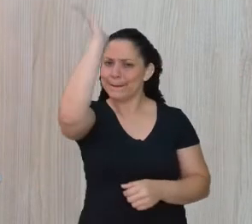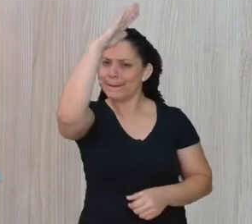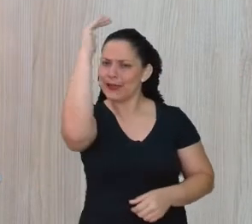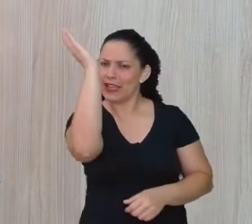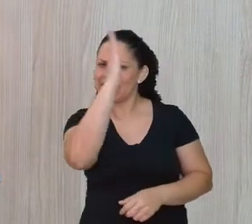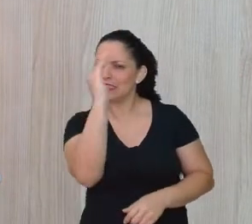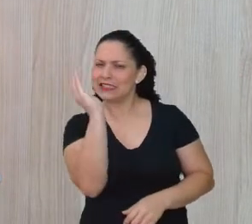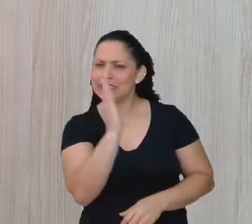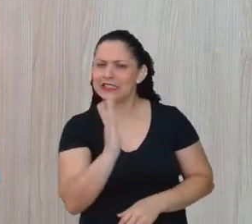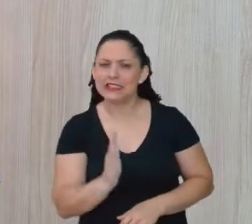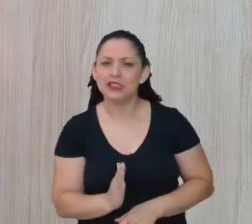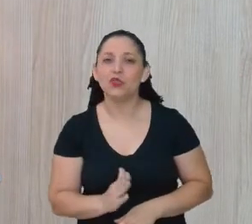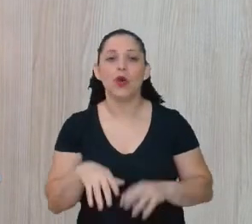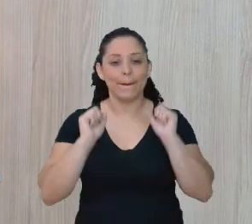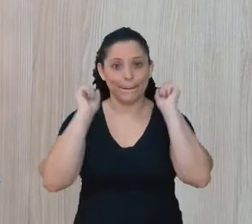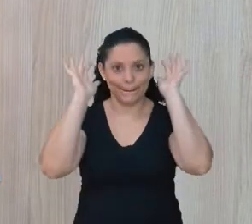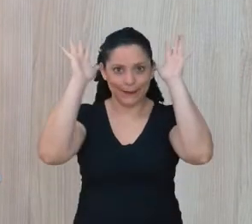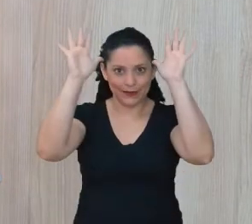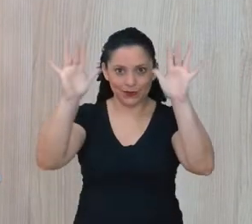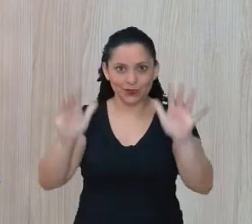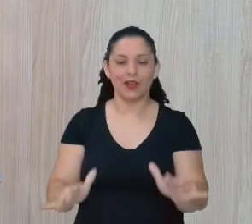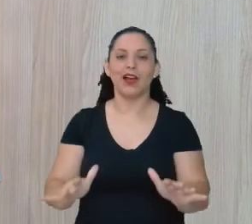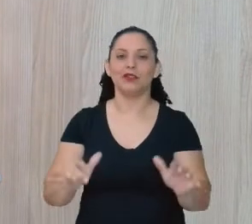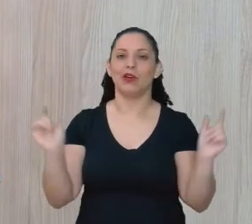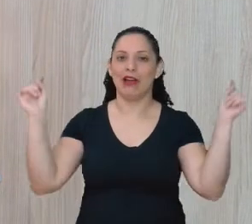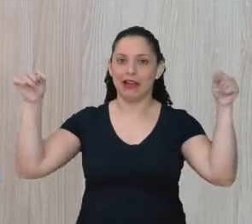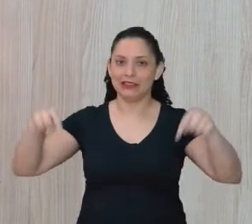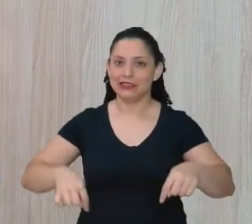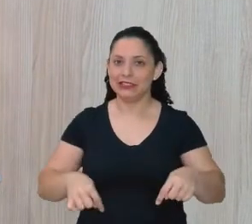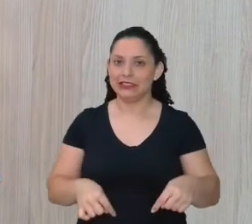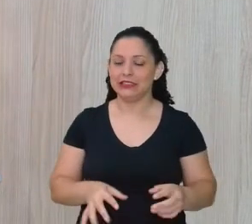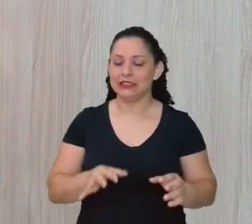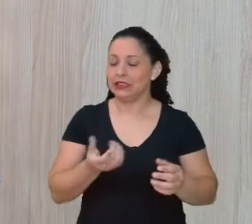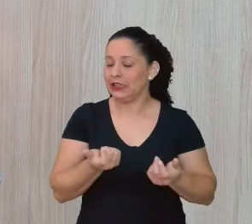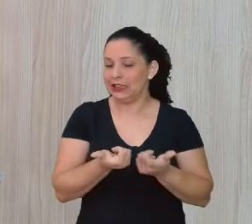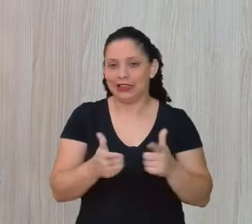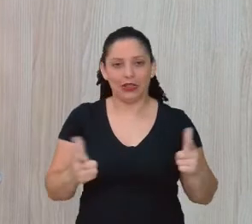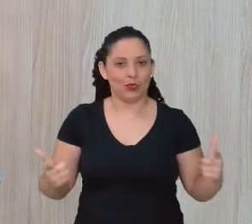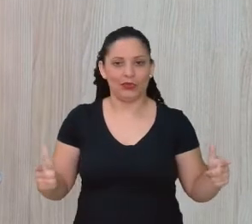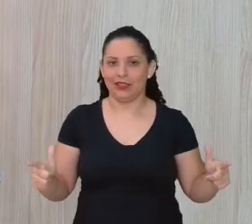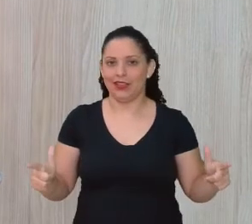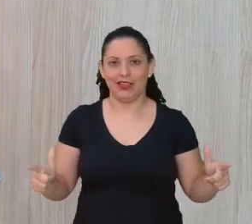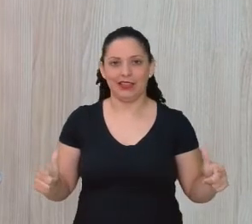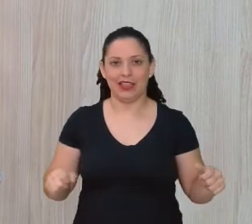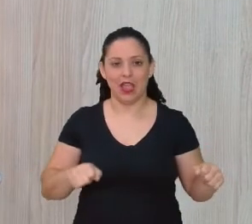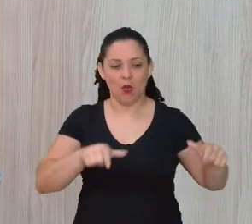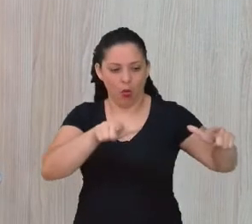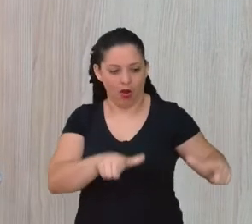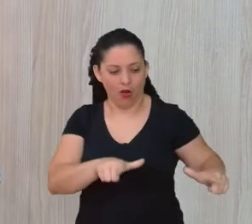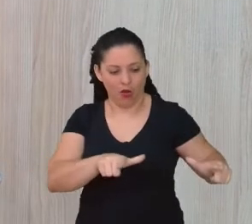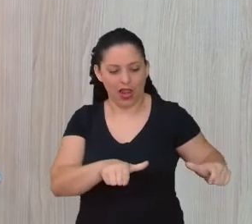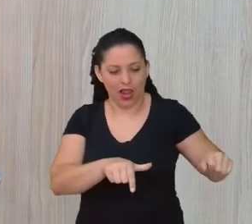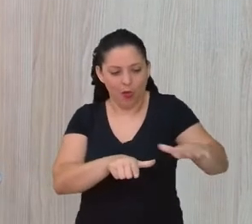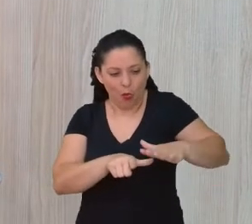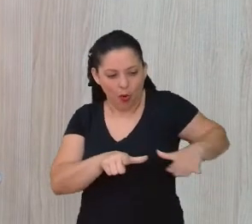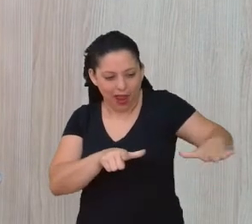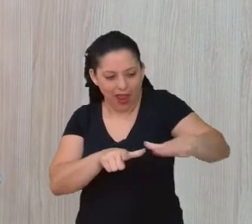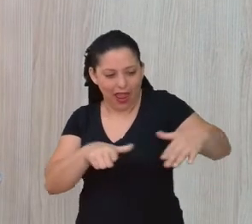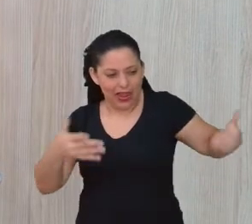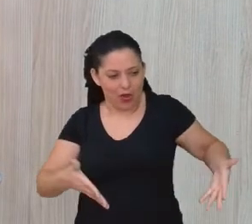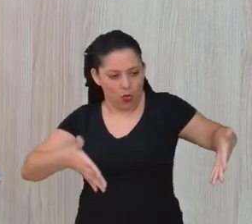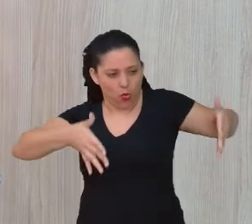é abençoado. Pois é, porque a gente porque não está tão próximo de uma placa, né? Exato. Que a gente